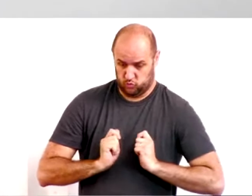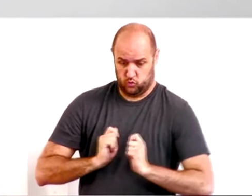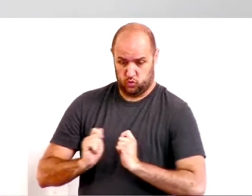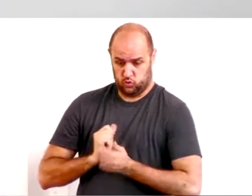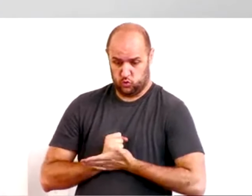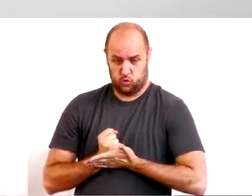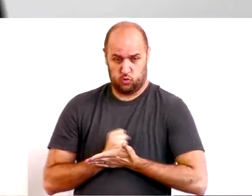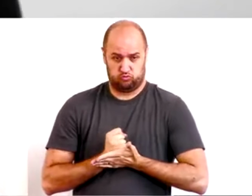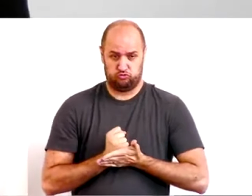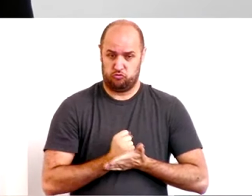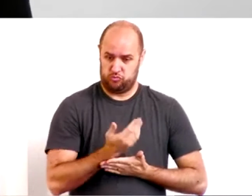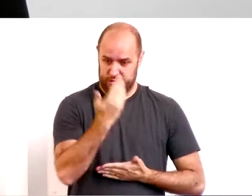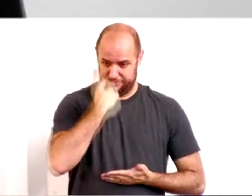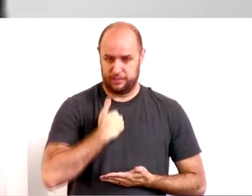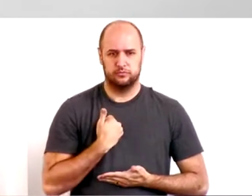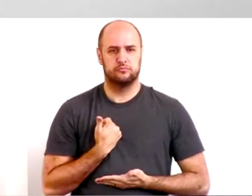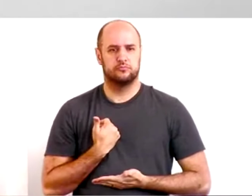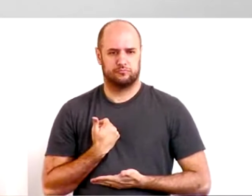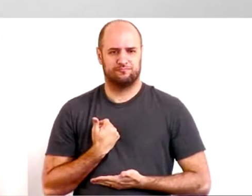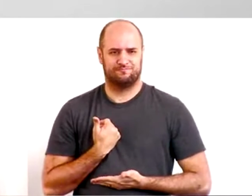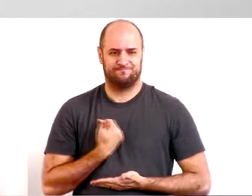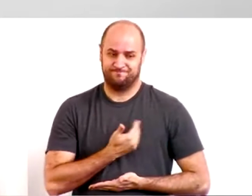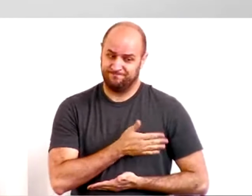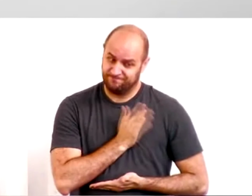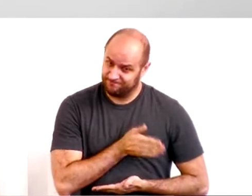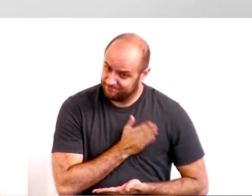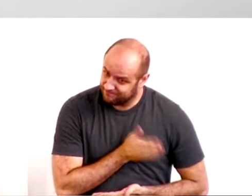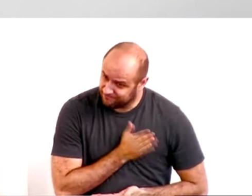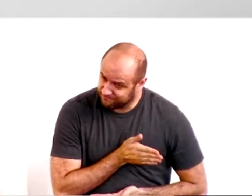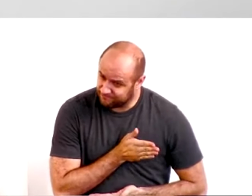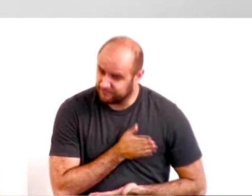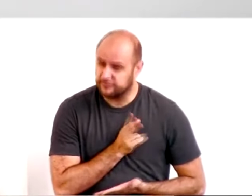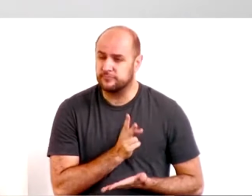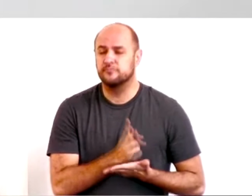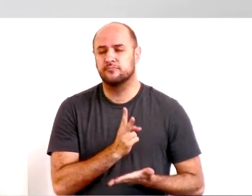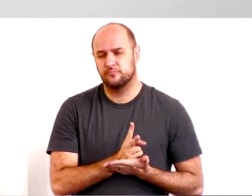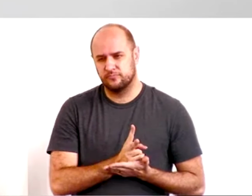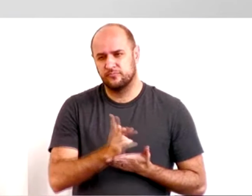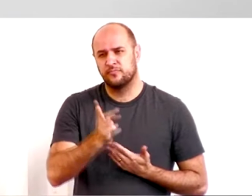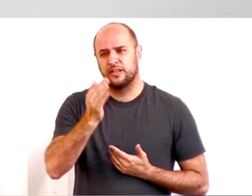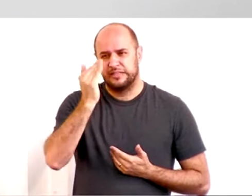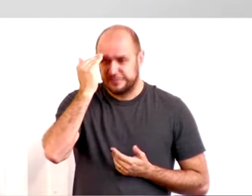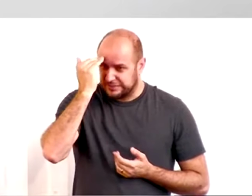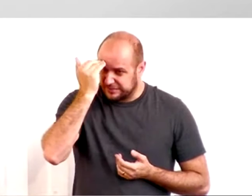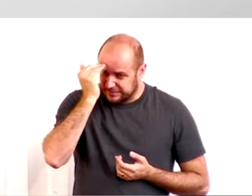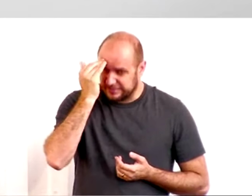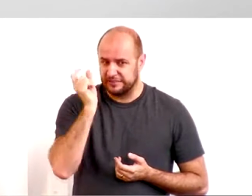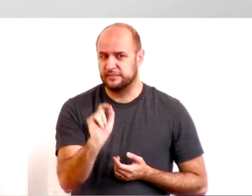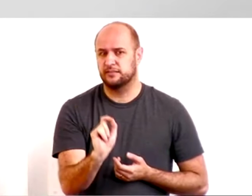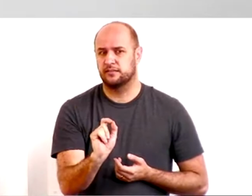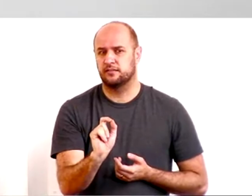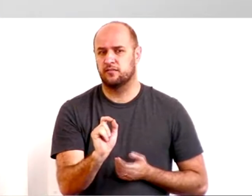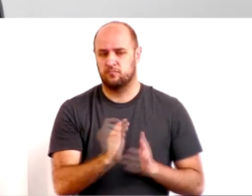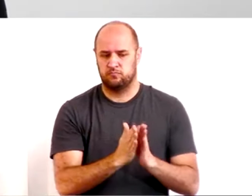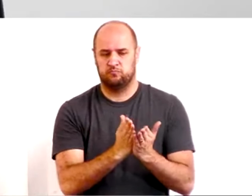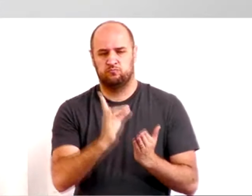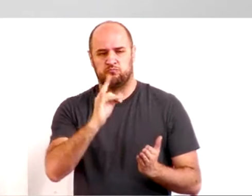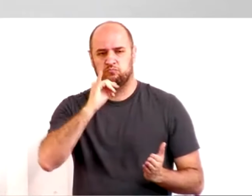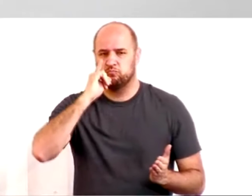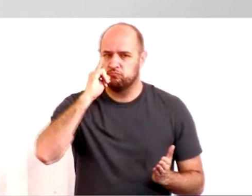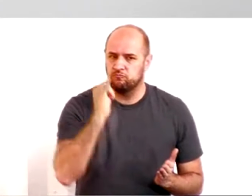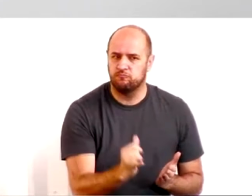E por coração, é importante que nós sempre possamos definir o que a Escritura